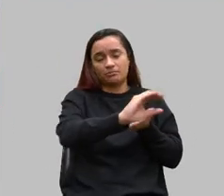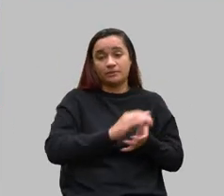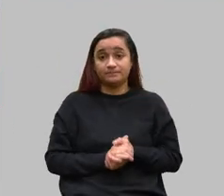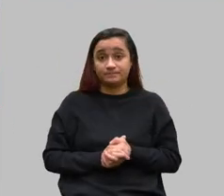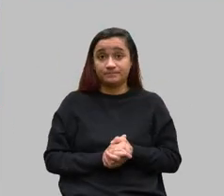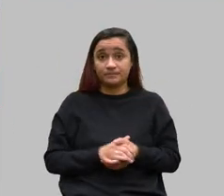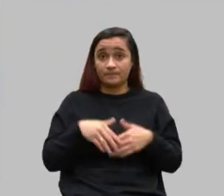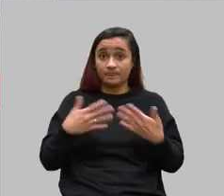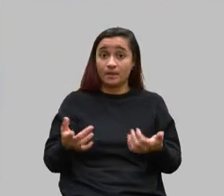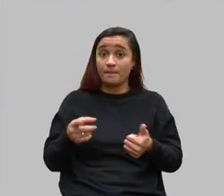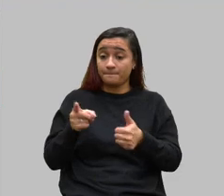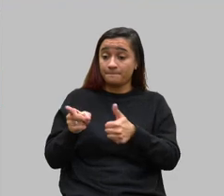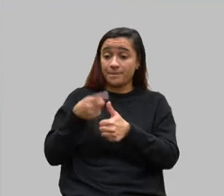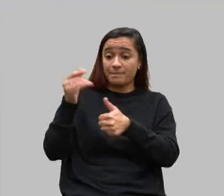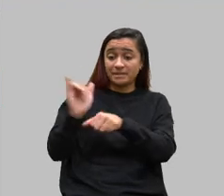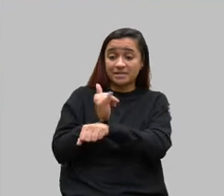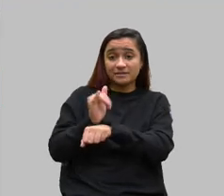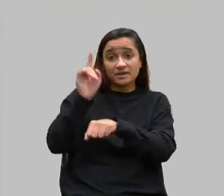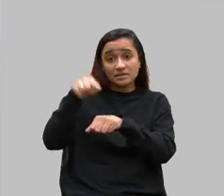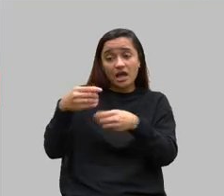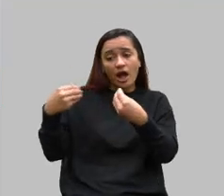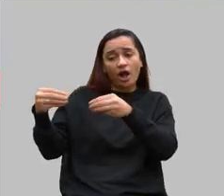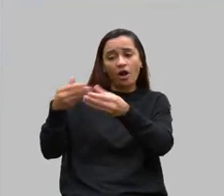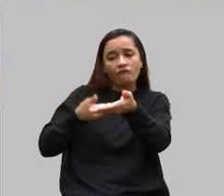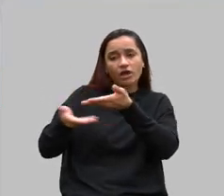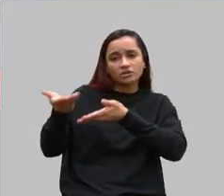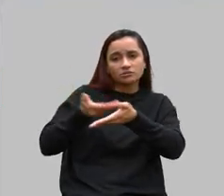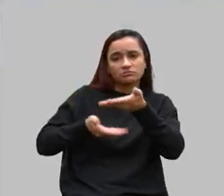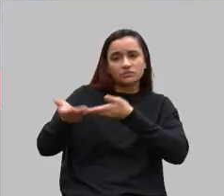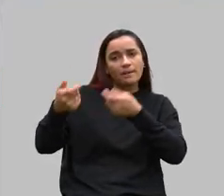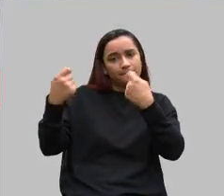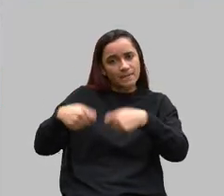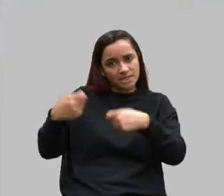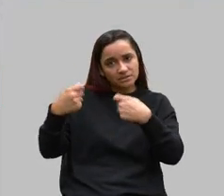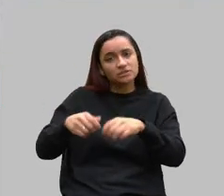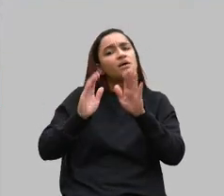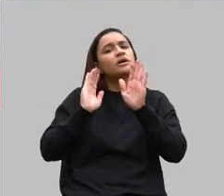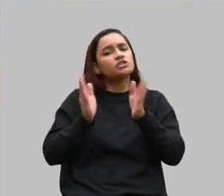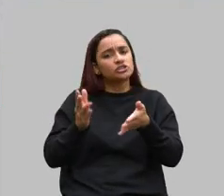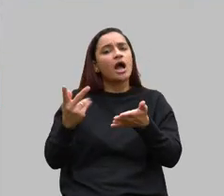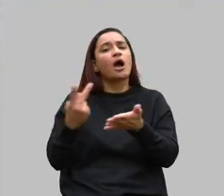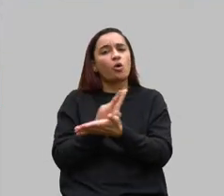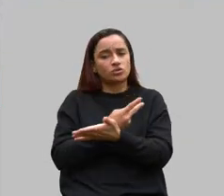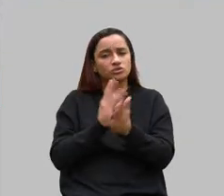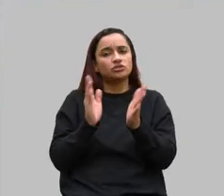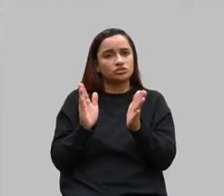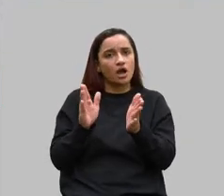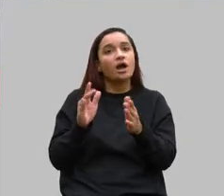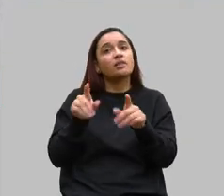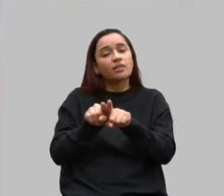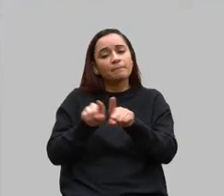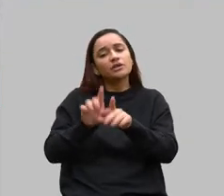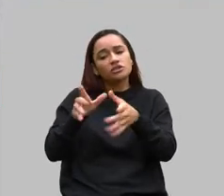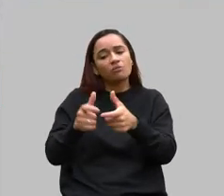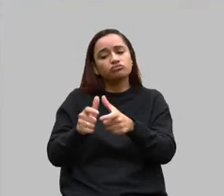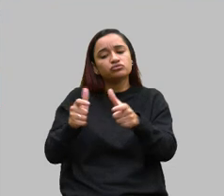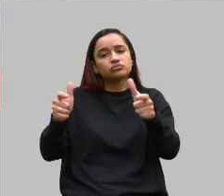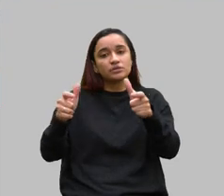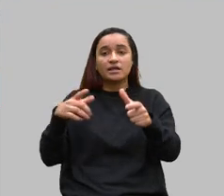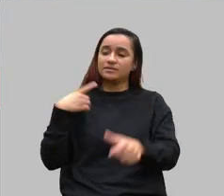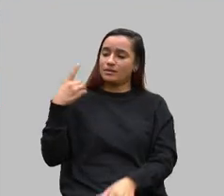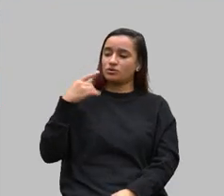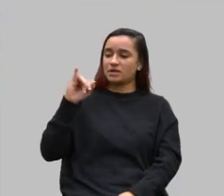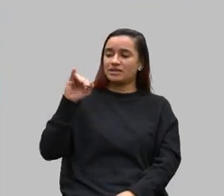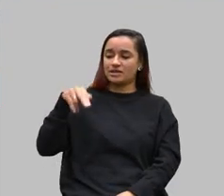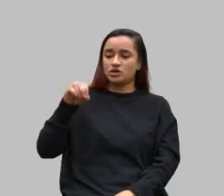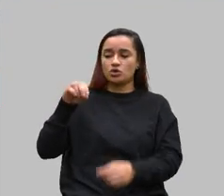da Estratégia do estado é essa articulação né E que ela tem sido ela tem ocorrido e tem intensificado e a deputada ion tem sido uma grande parceira aqui pra